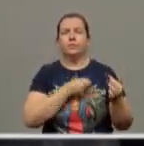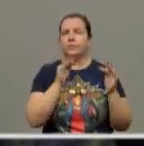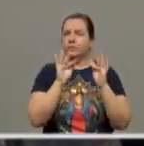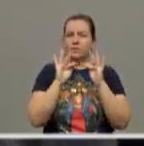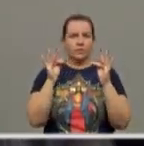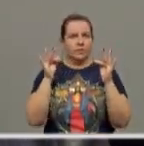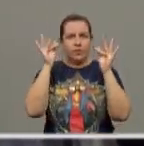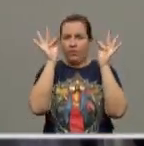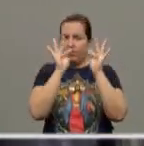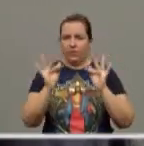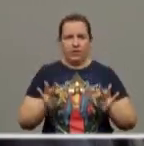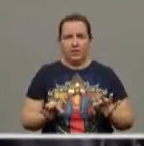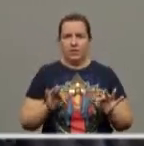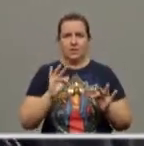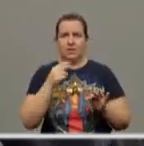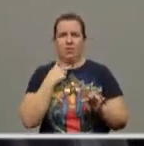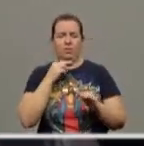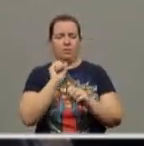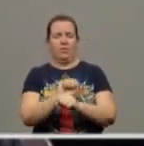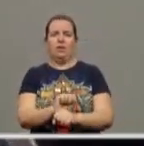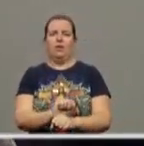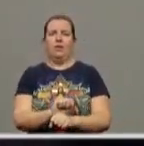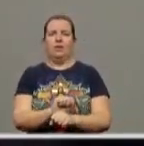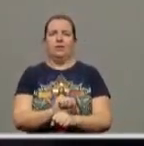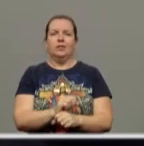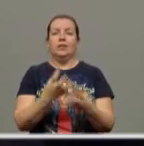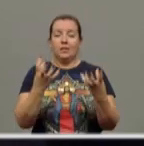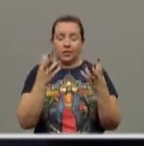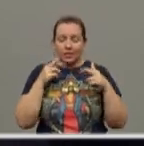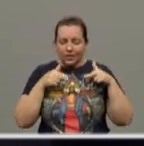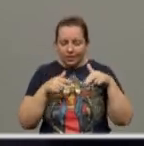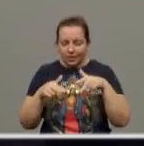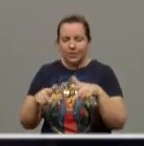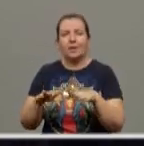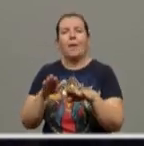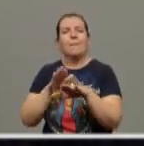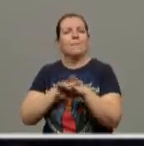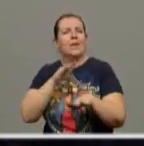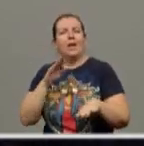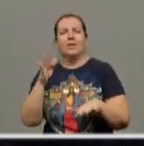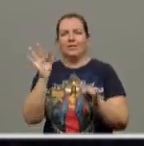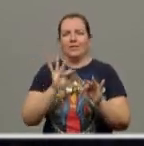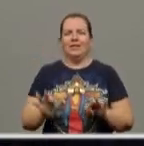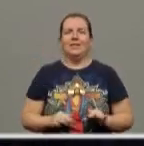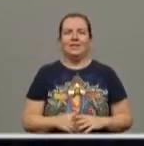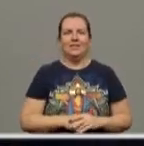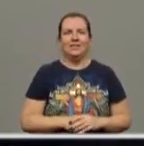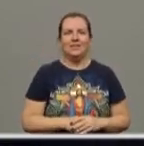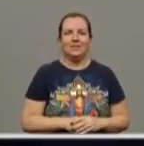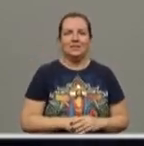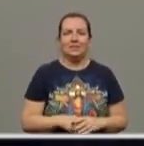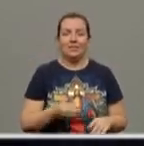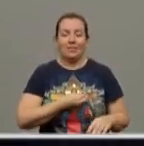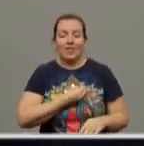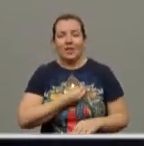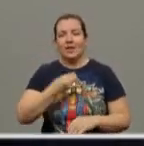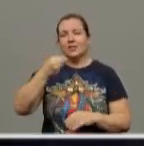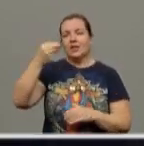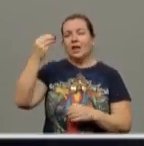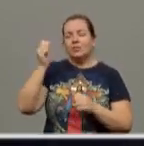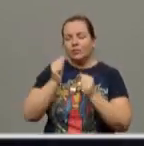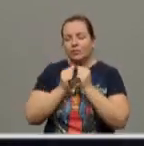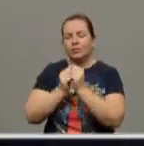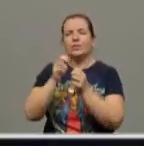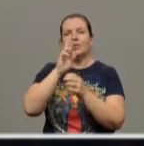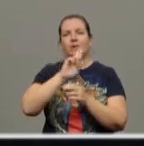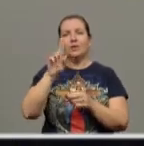fique estacionado aí, queira caminhar para estar mais feliz ainda, esteja na presença do Senhor que você vai ser